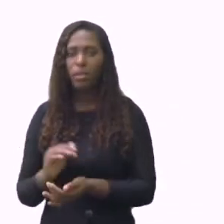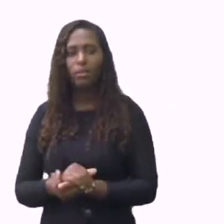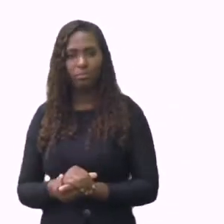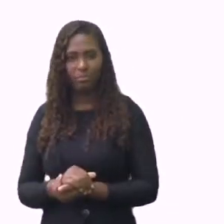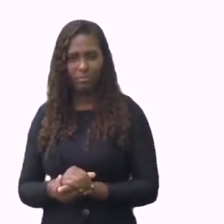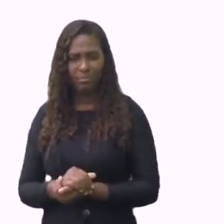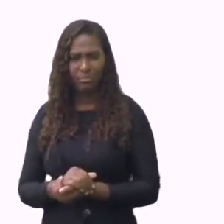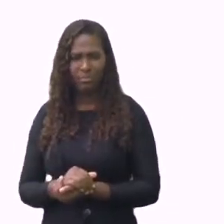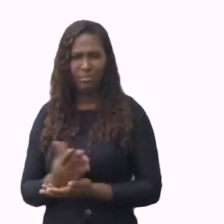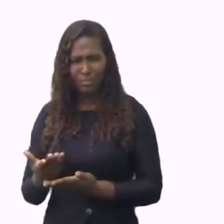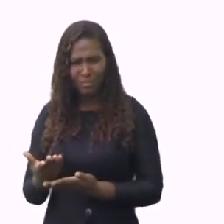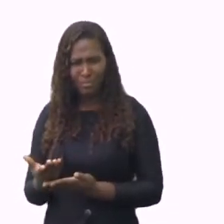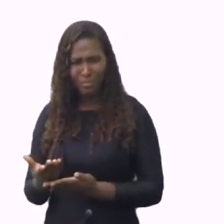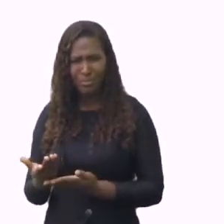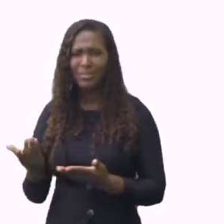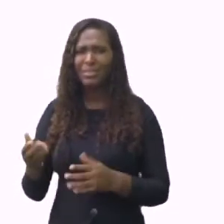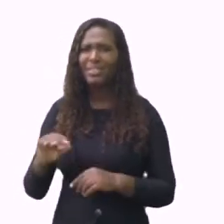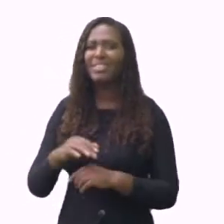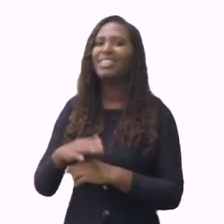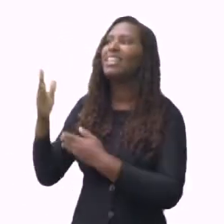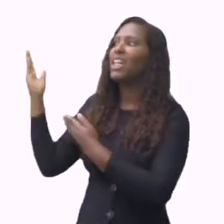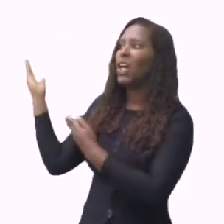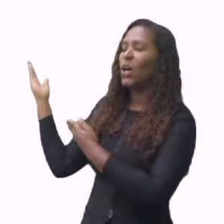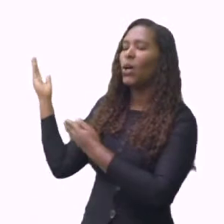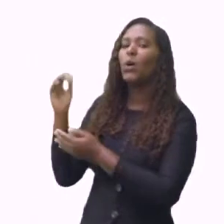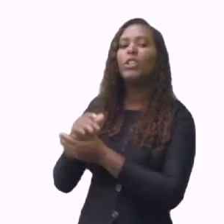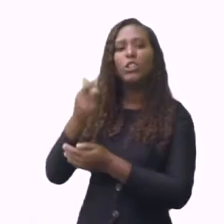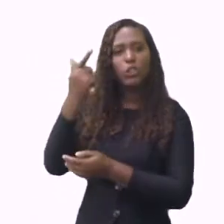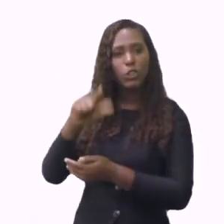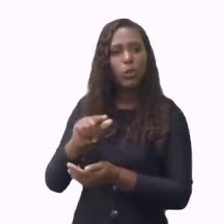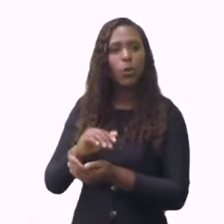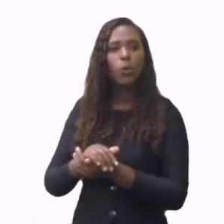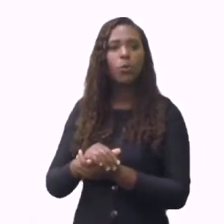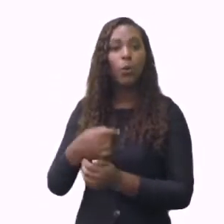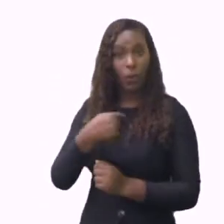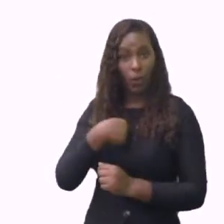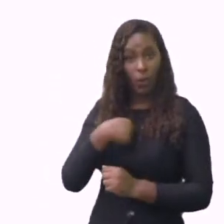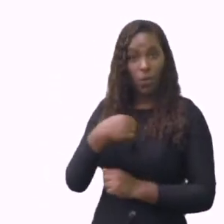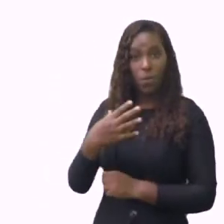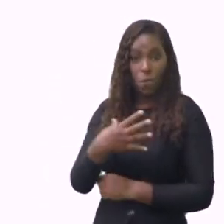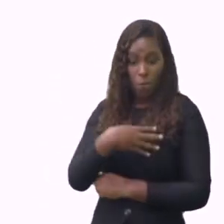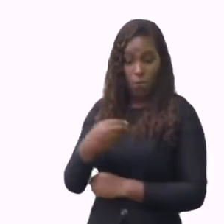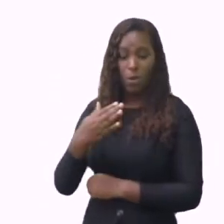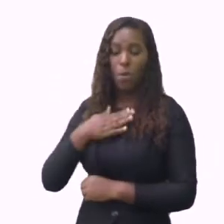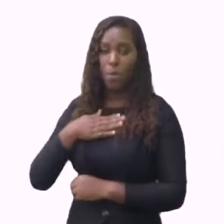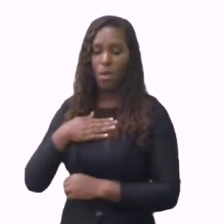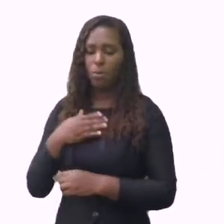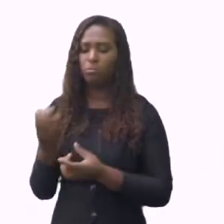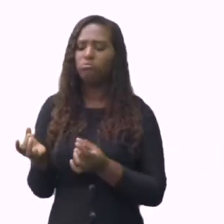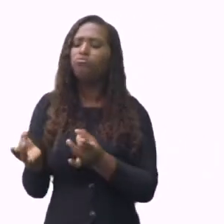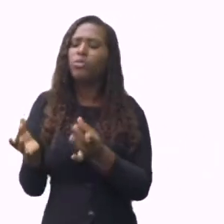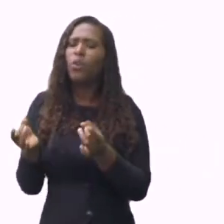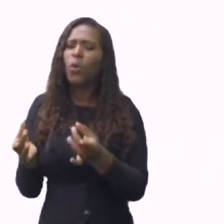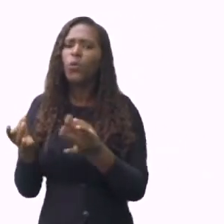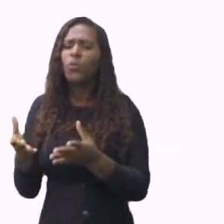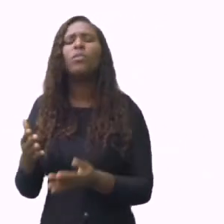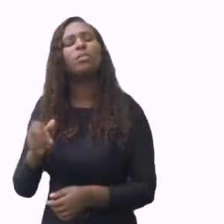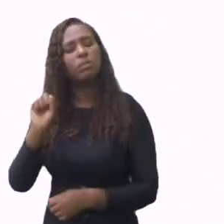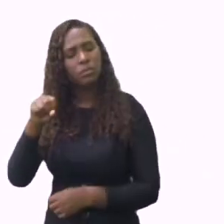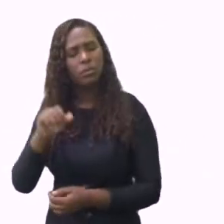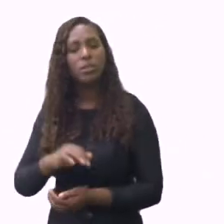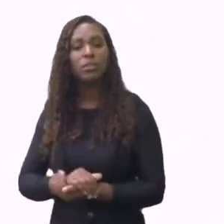ler novamente. Estou vendendo meu filho. Ponto. Essa frase dá a entender que eu